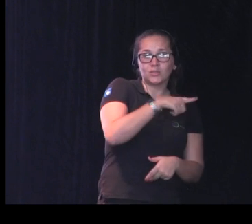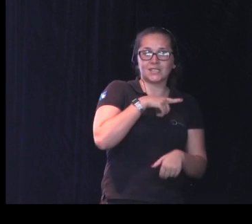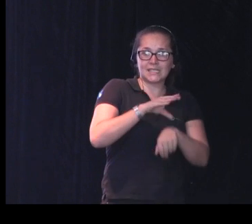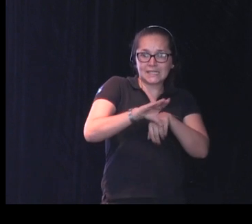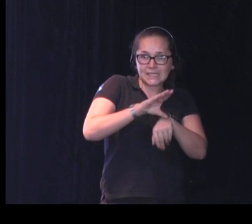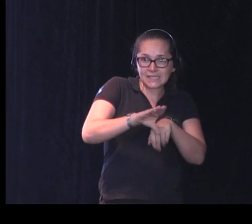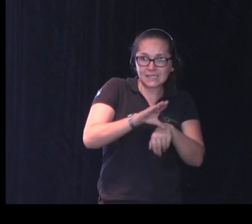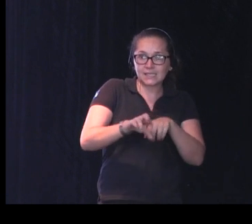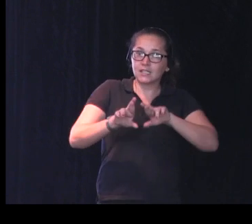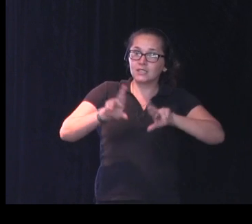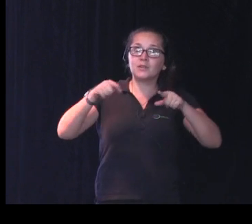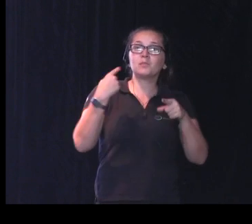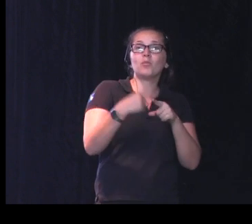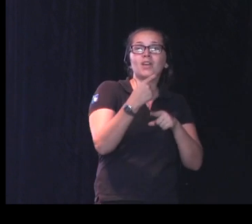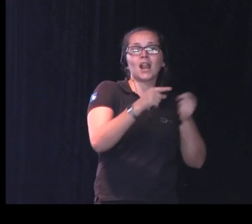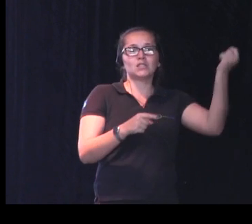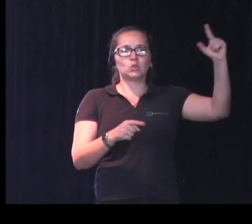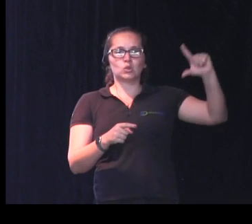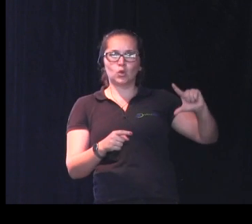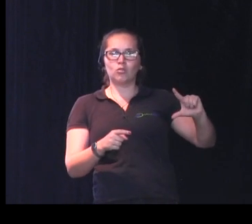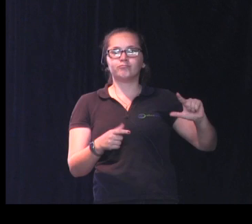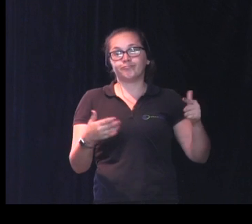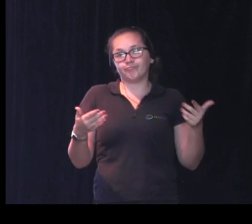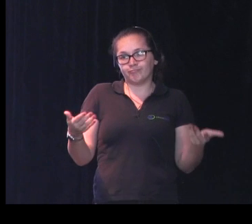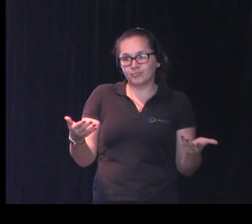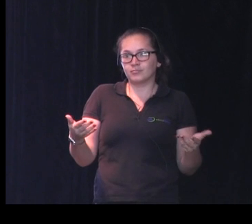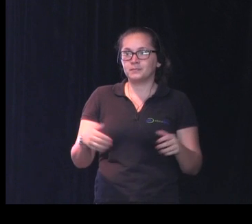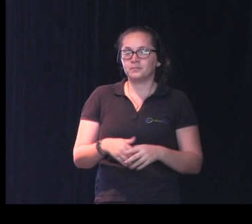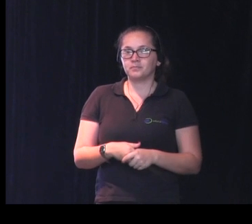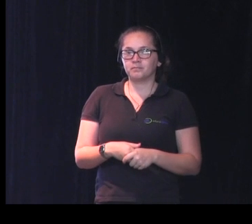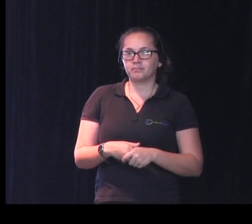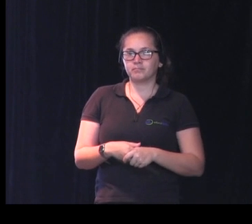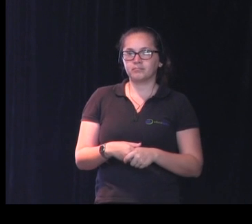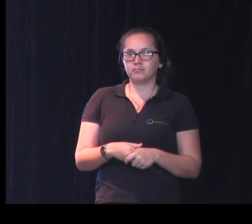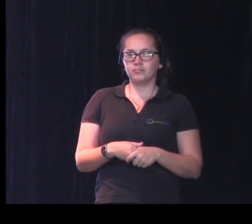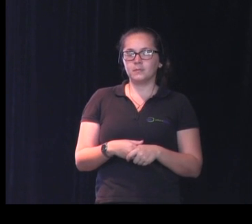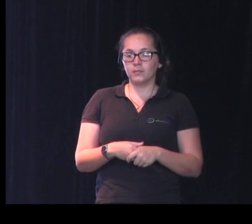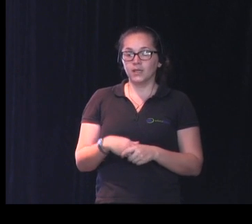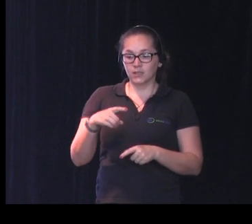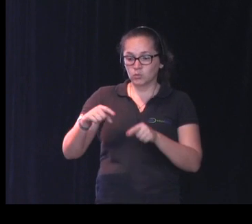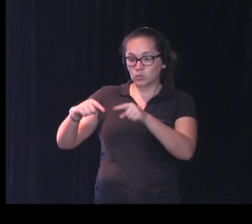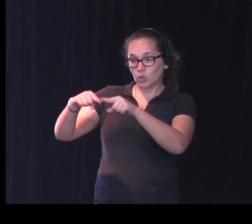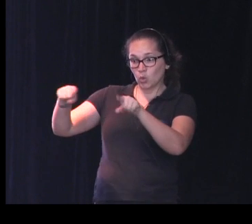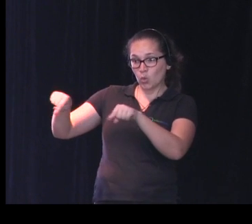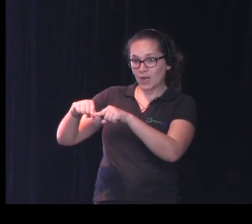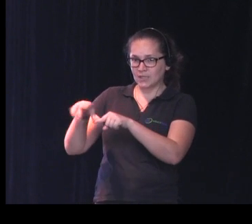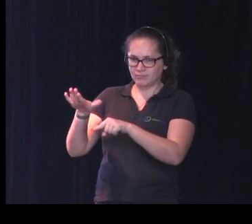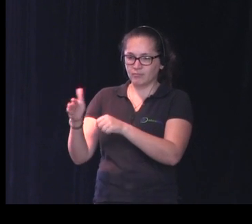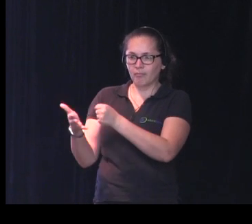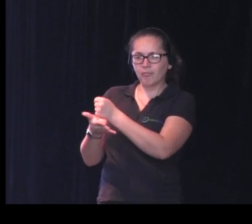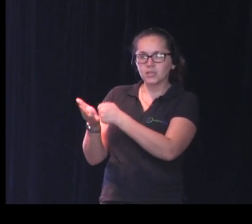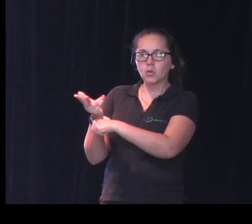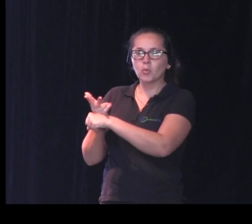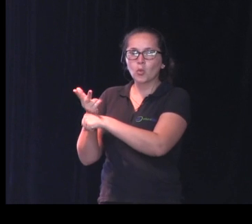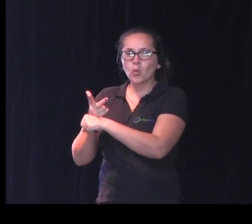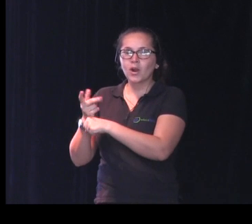superfície cinza ou pavimentada estava no sol. Calcetada, perdão, estava no sol.